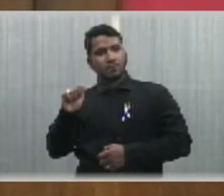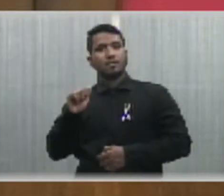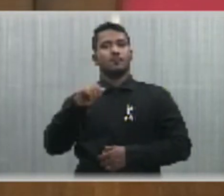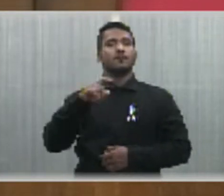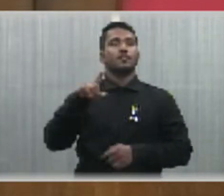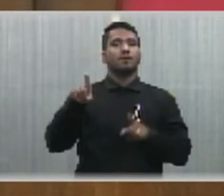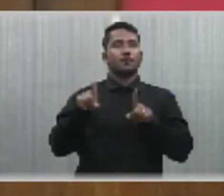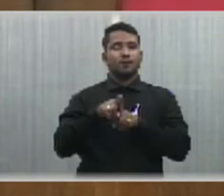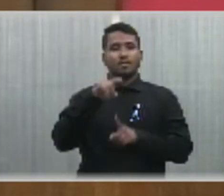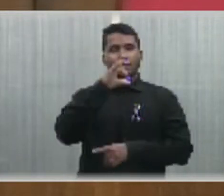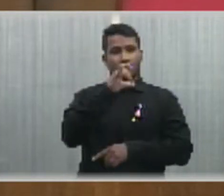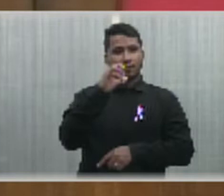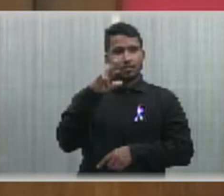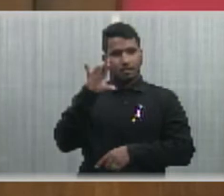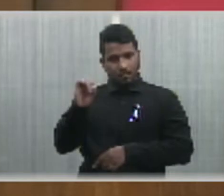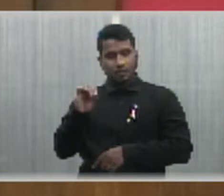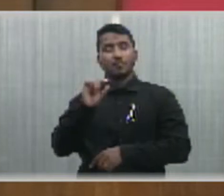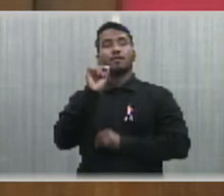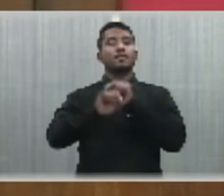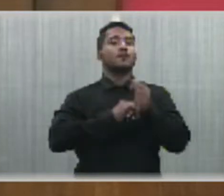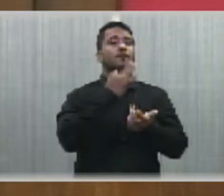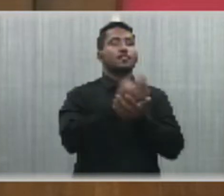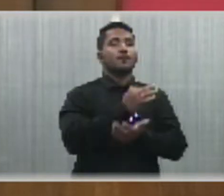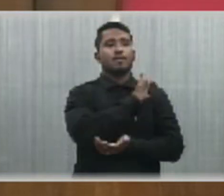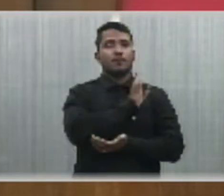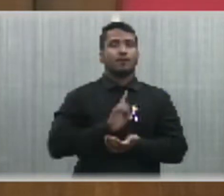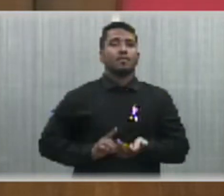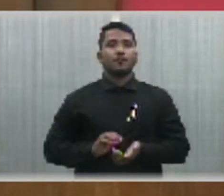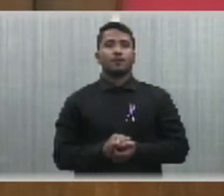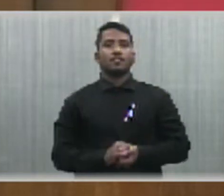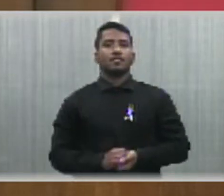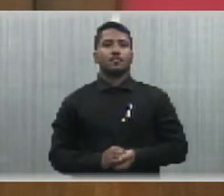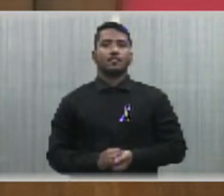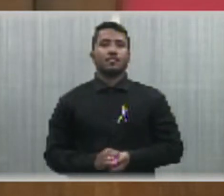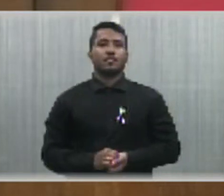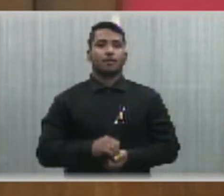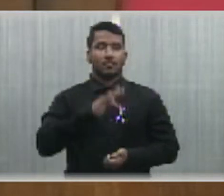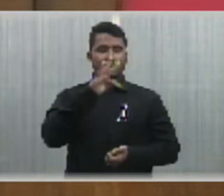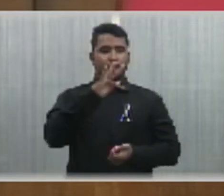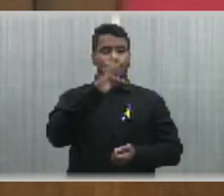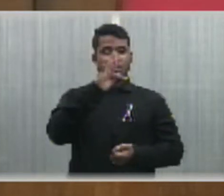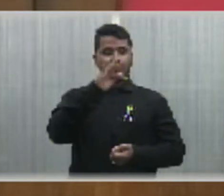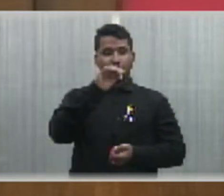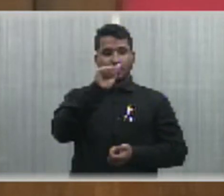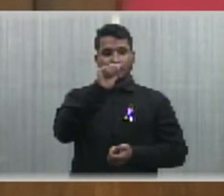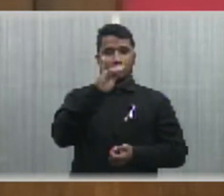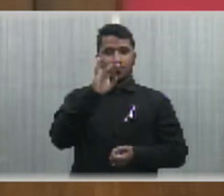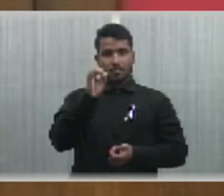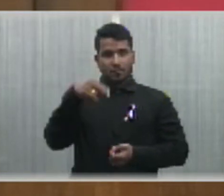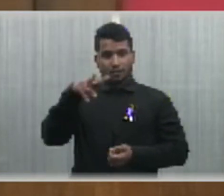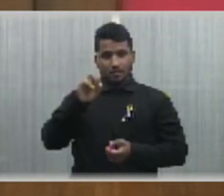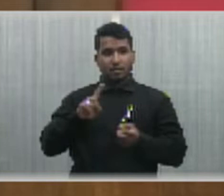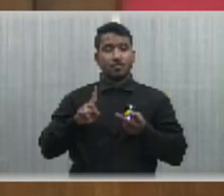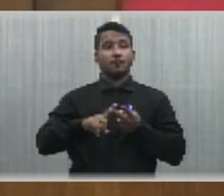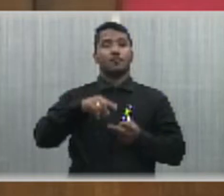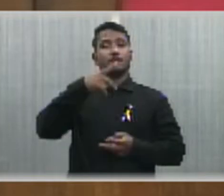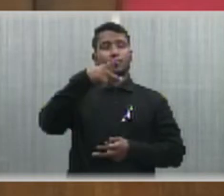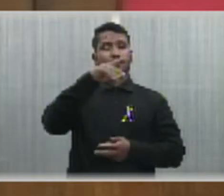e Cícero Magalhães, e justificadas as ausências dos senhores deputados Fábio Novo e Pablo Santo, realizou-se